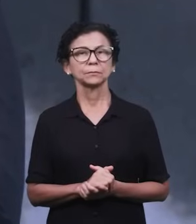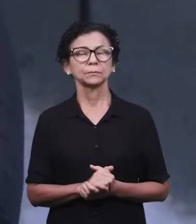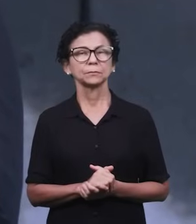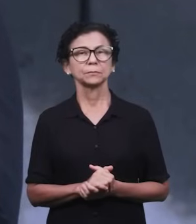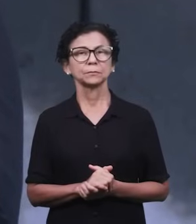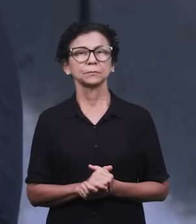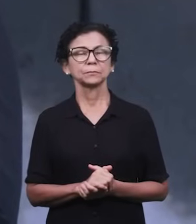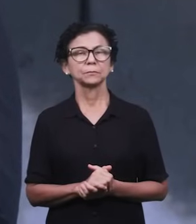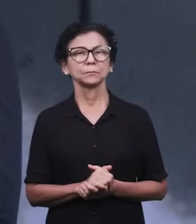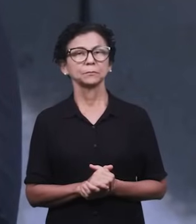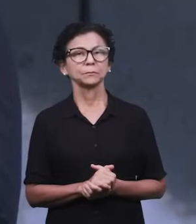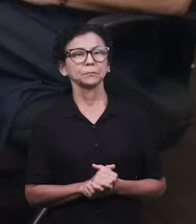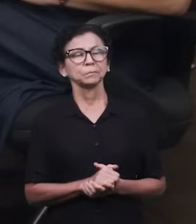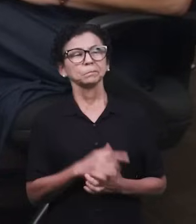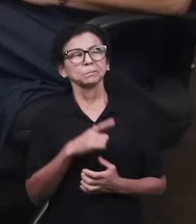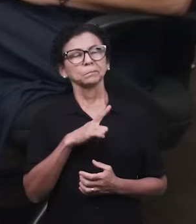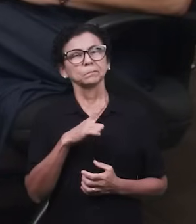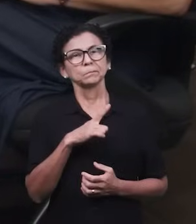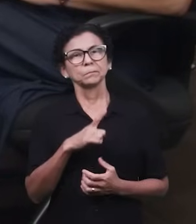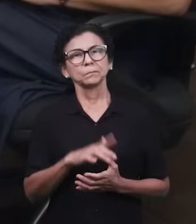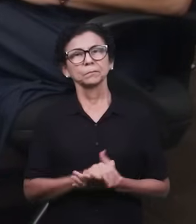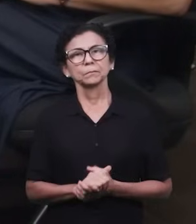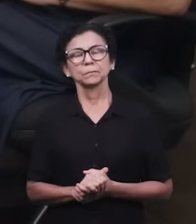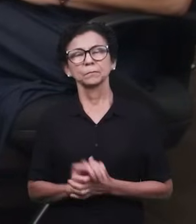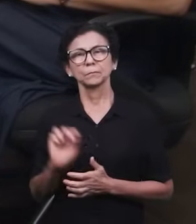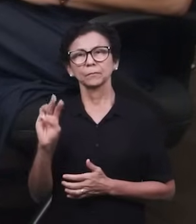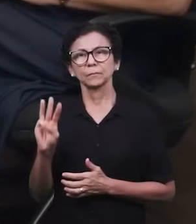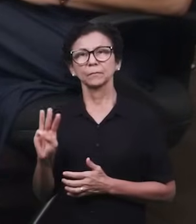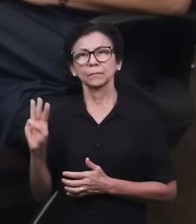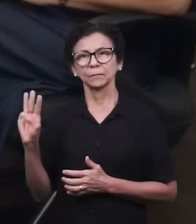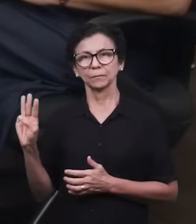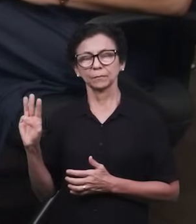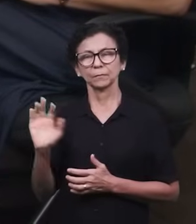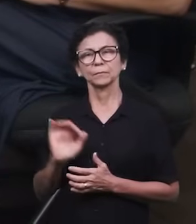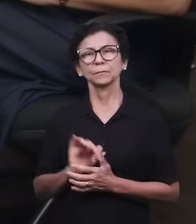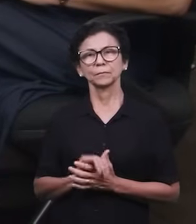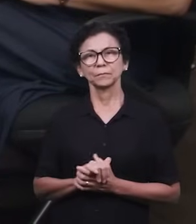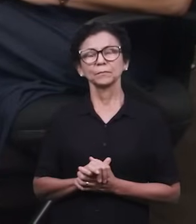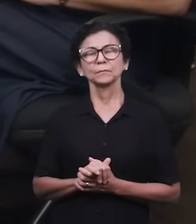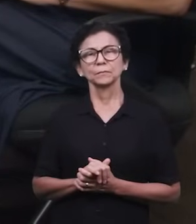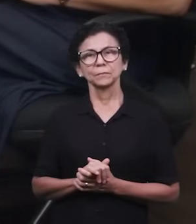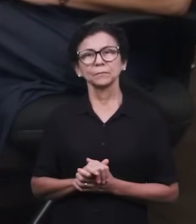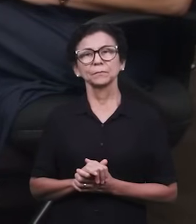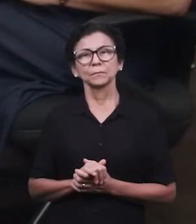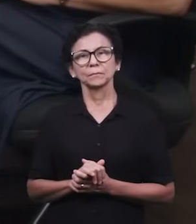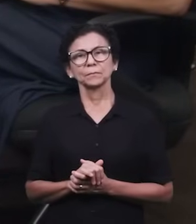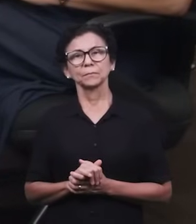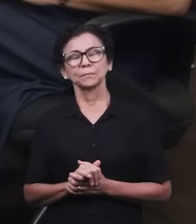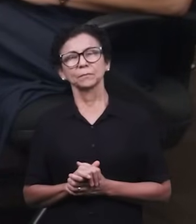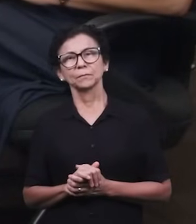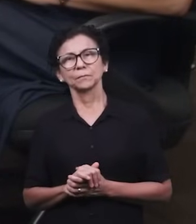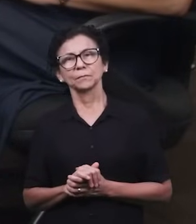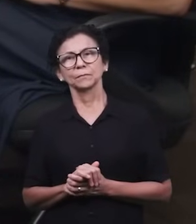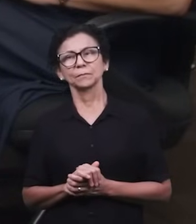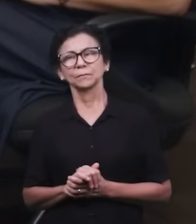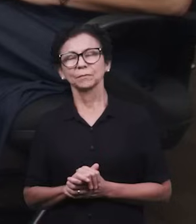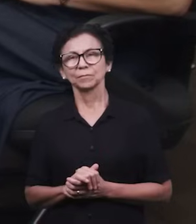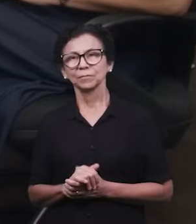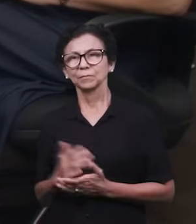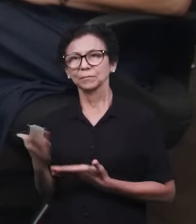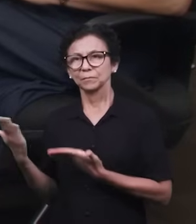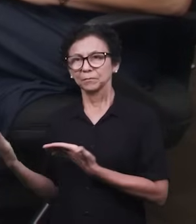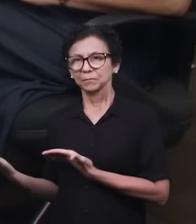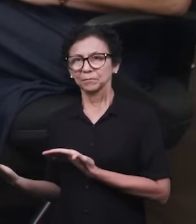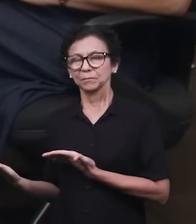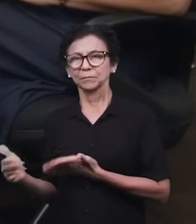irmãos podem entrar na internet. Nós temos lá o site, né? Eu até citei algumas vezes aqui. É o